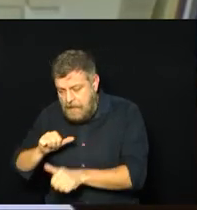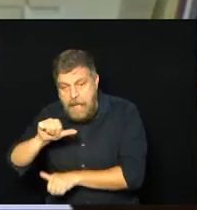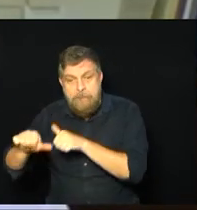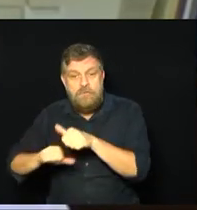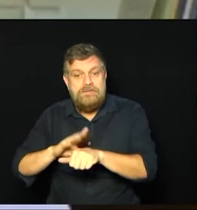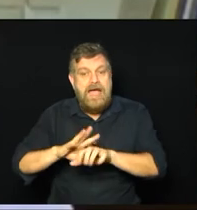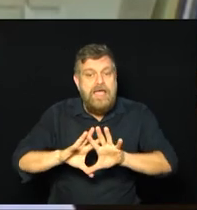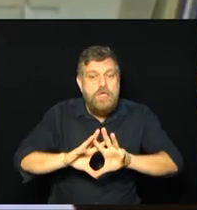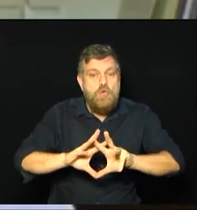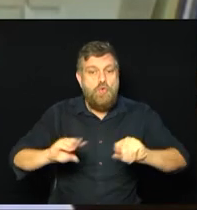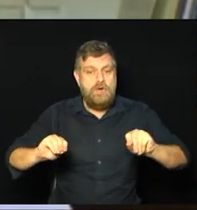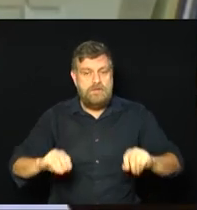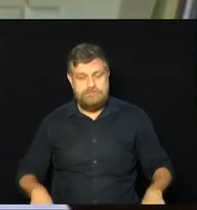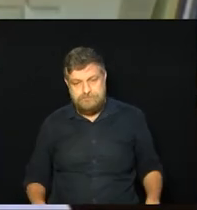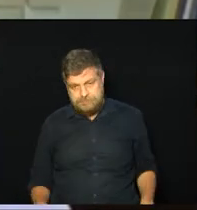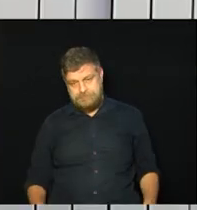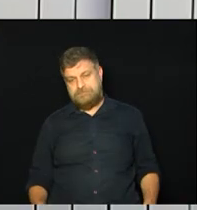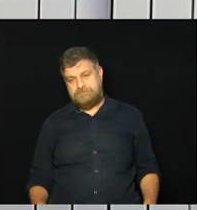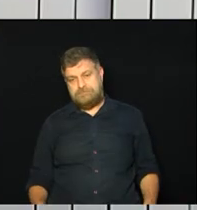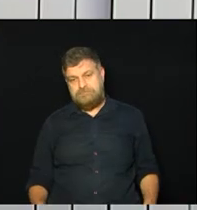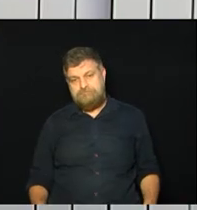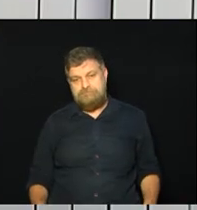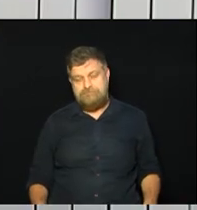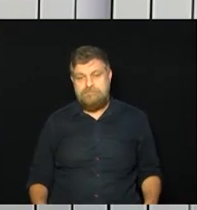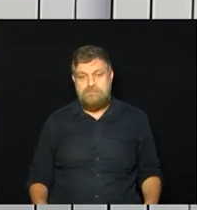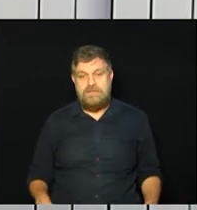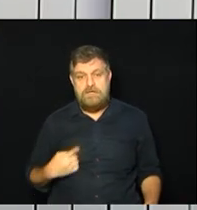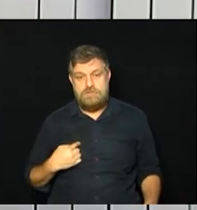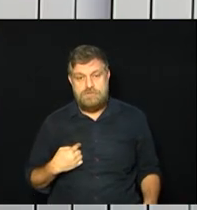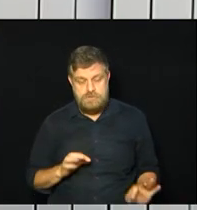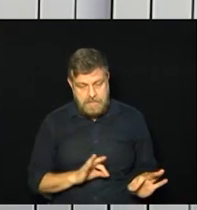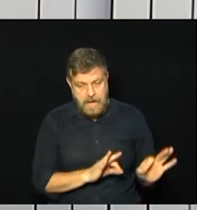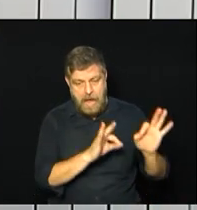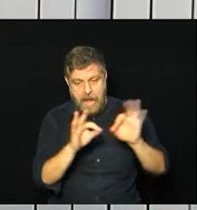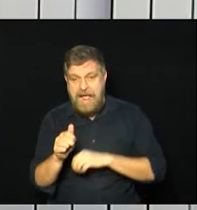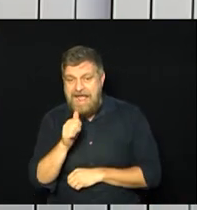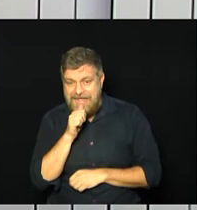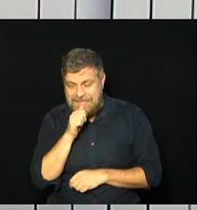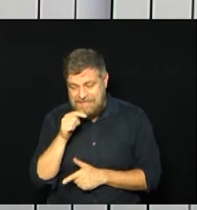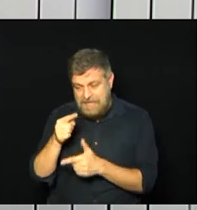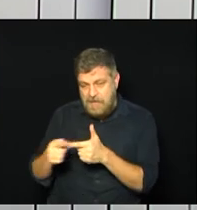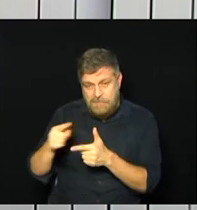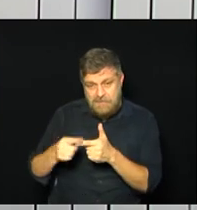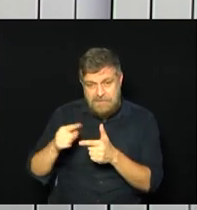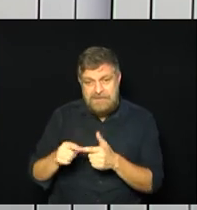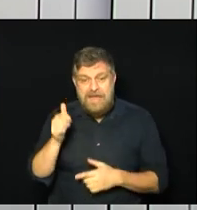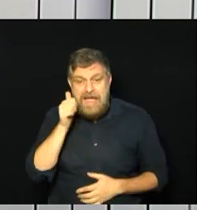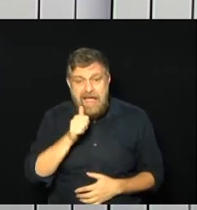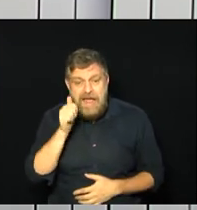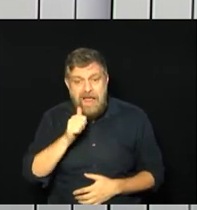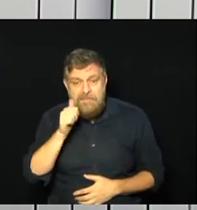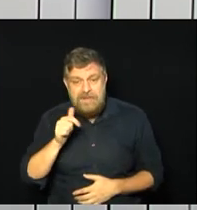curar. Sem sombra de dúvidas. Estela, infelizmente a gente acompanha ainda um impasse que existe em algumas mulheres